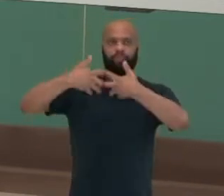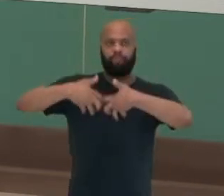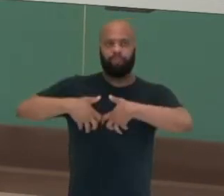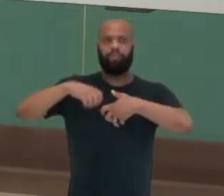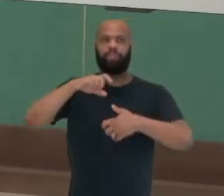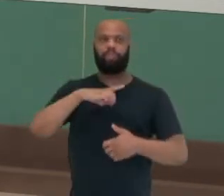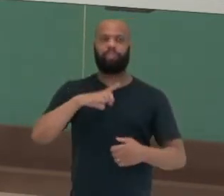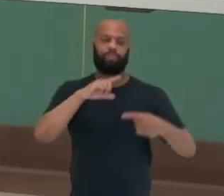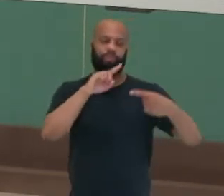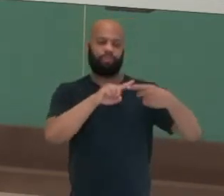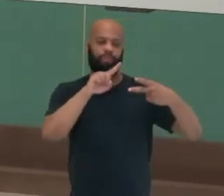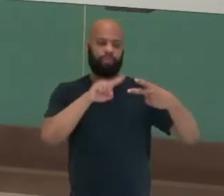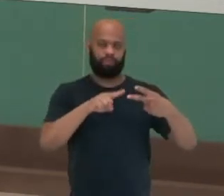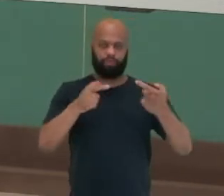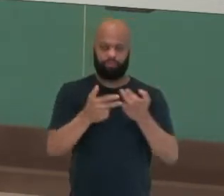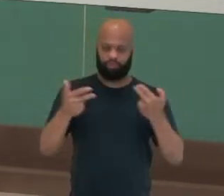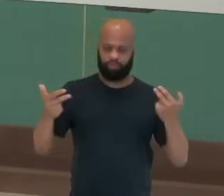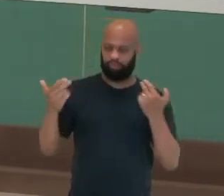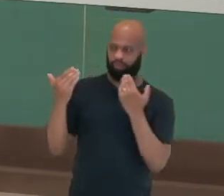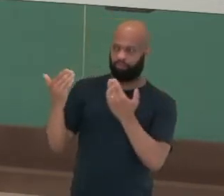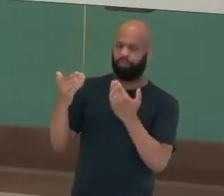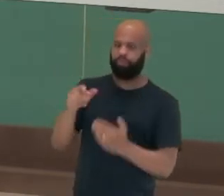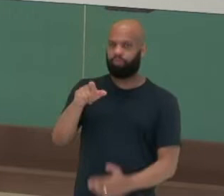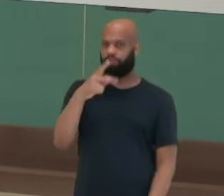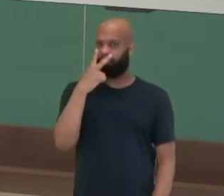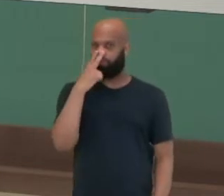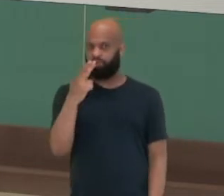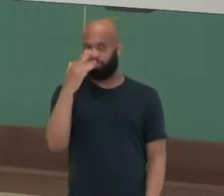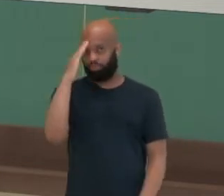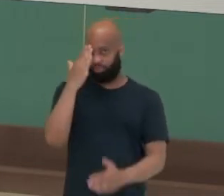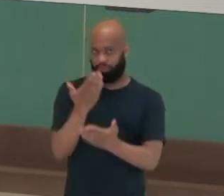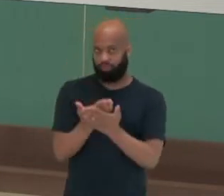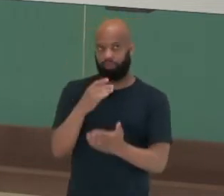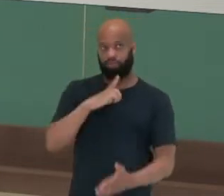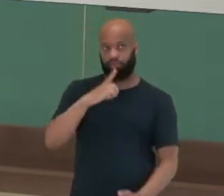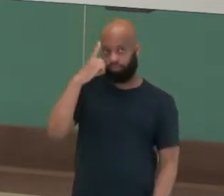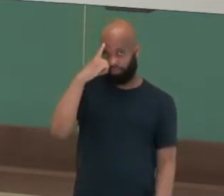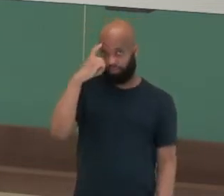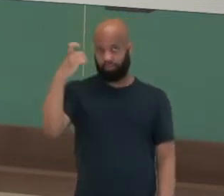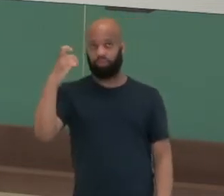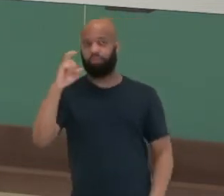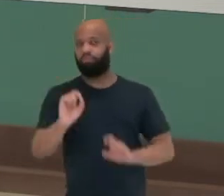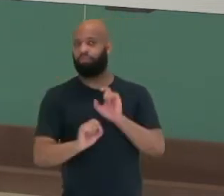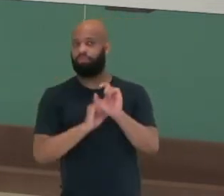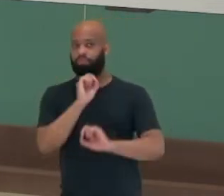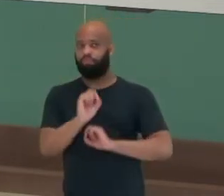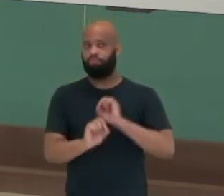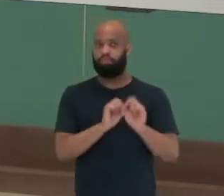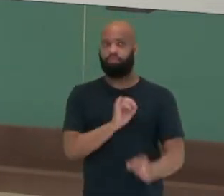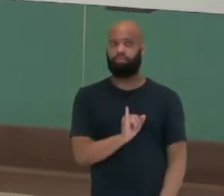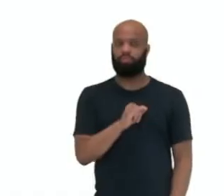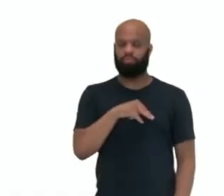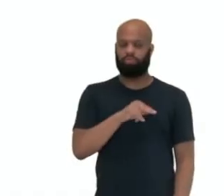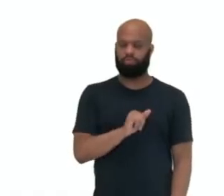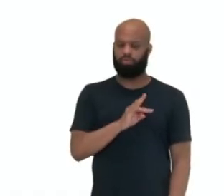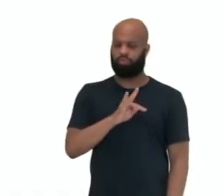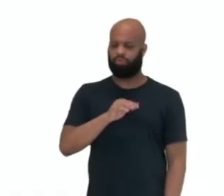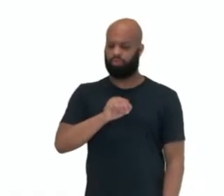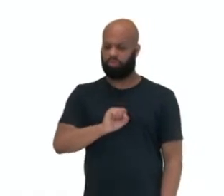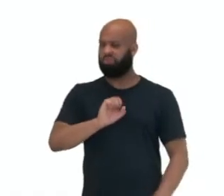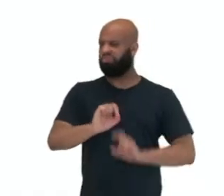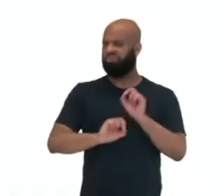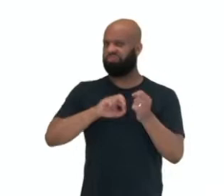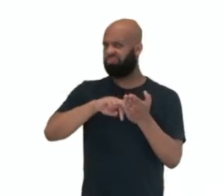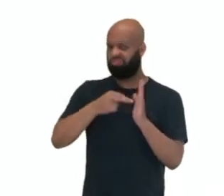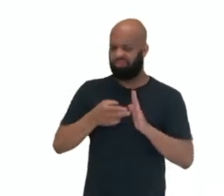essas duas questões aqui. Você acredita em ideias inatas? Para você, nascemos com algumas